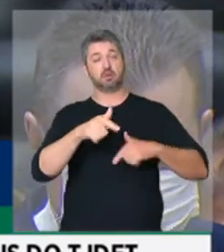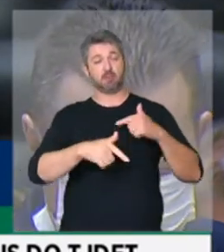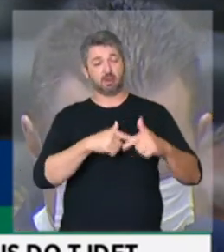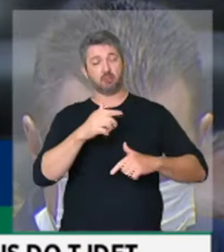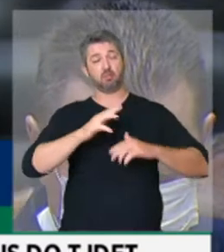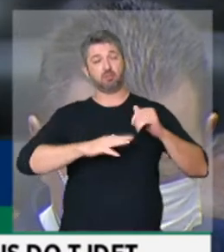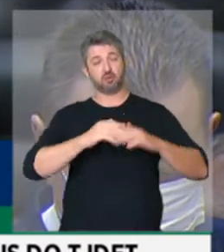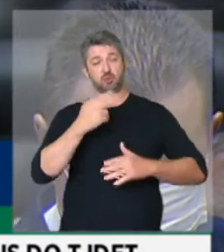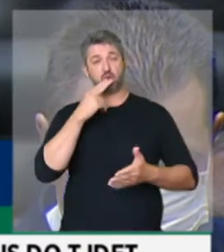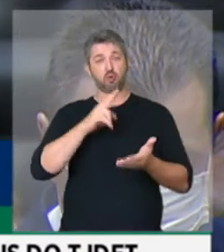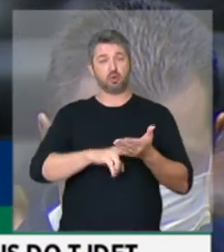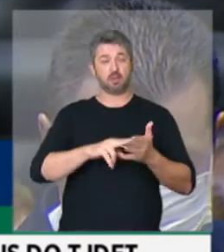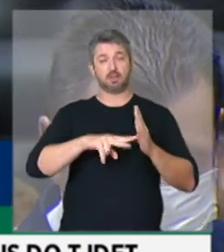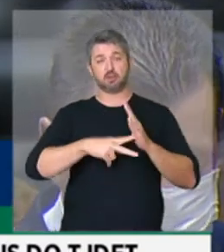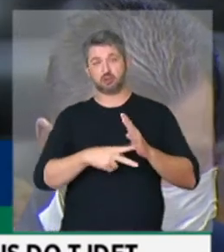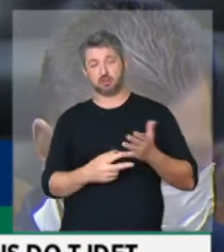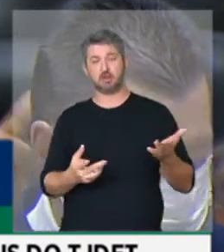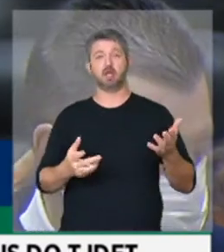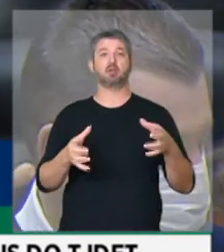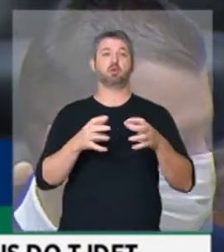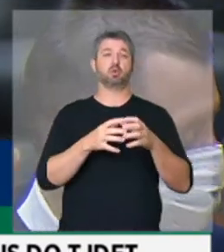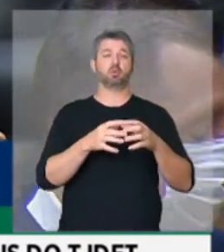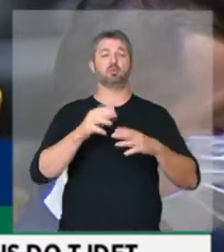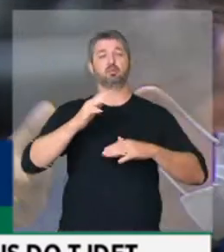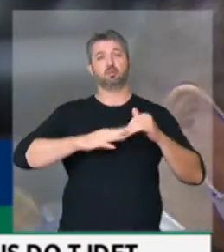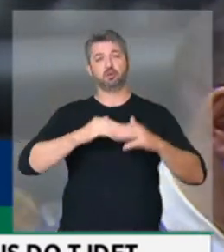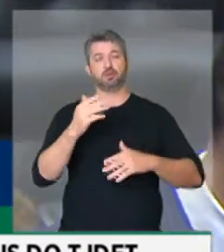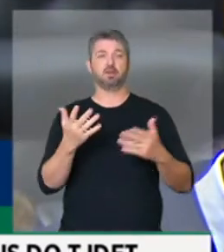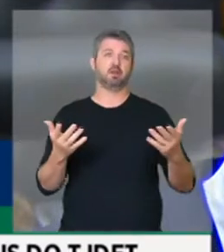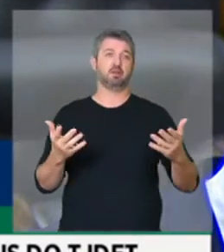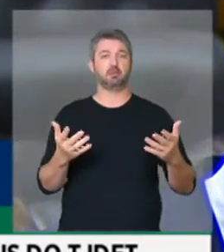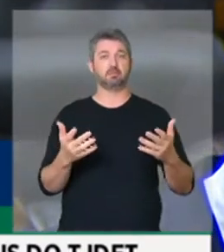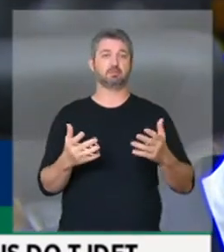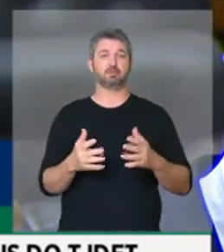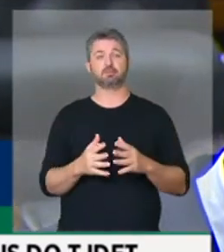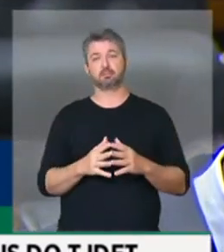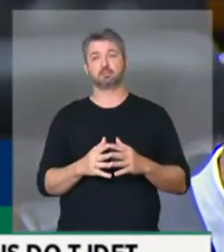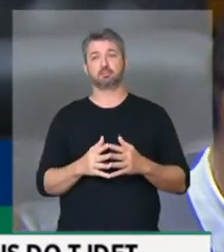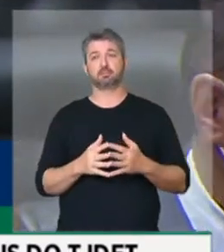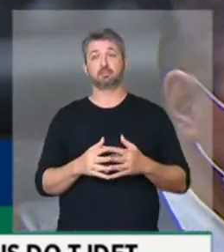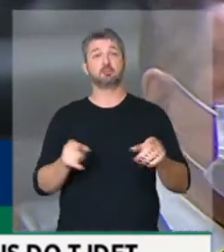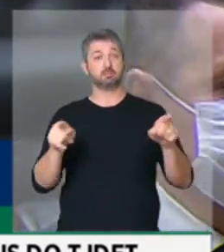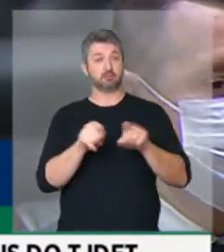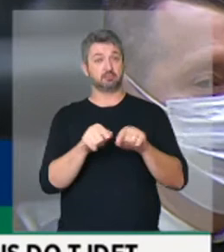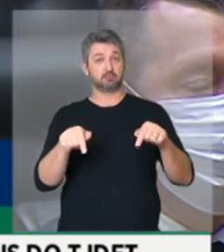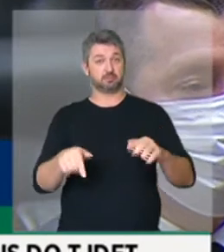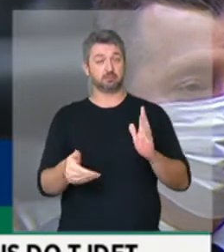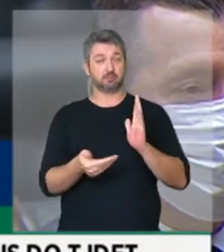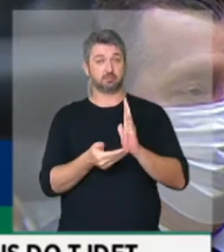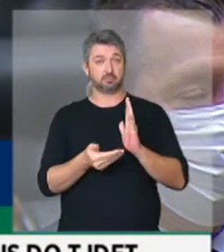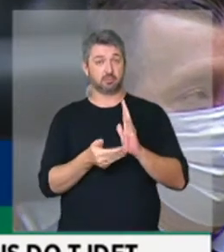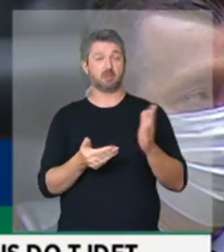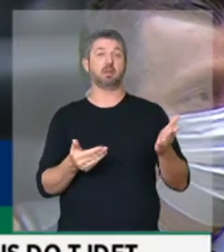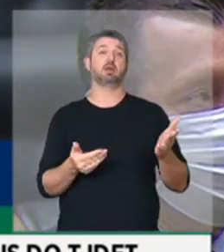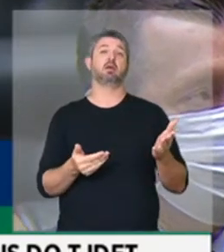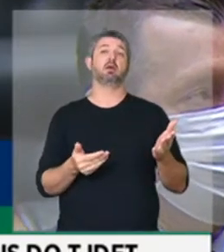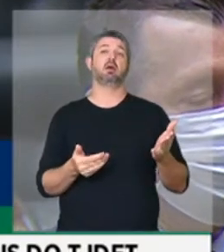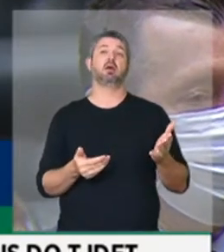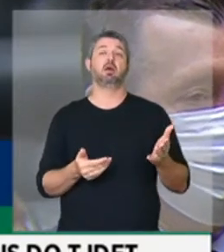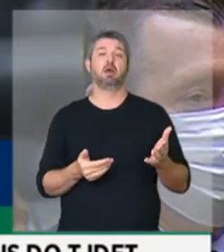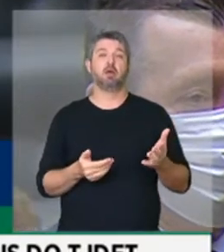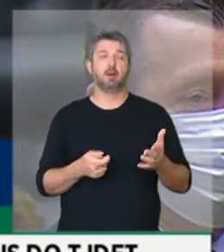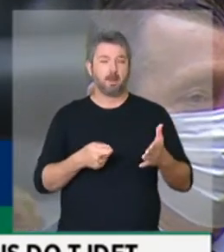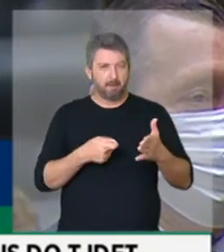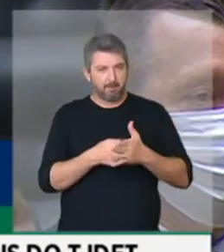dos Correios, dos sindicatos, das categorias que vieram, inclusive aqui esta casa, fazer a